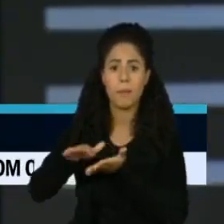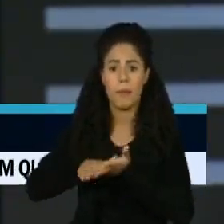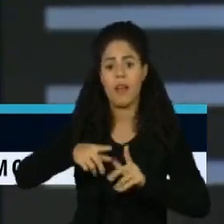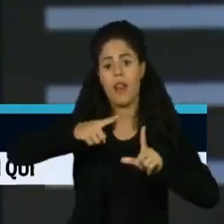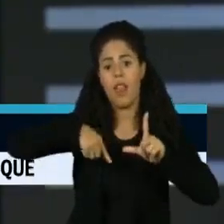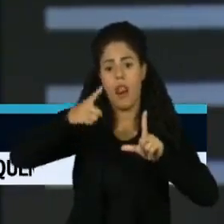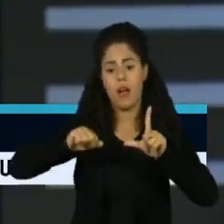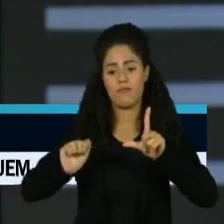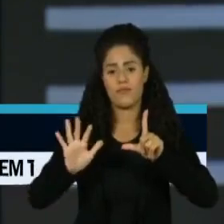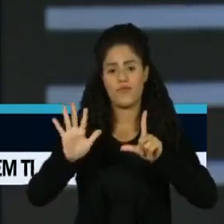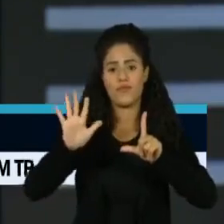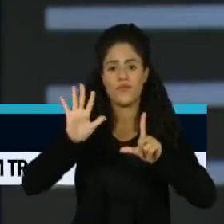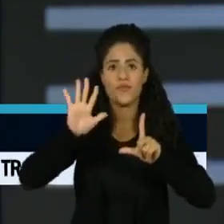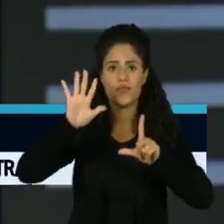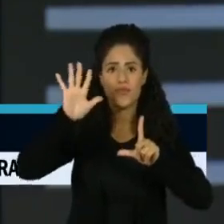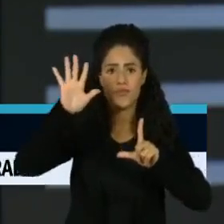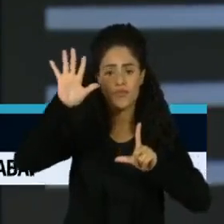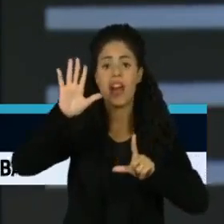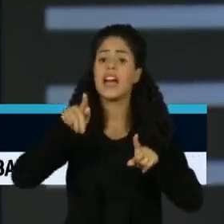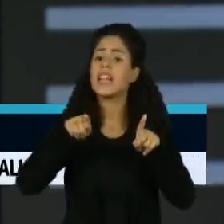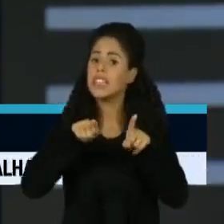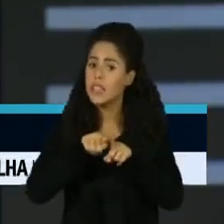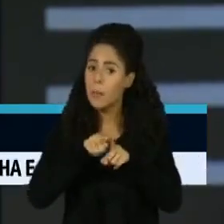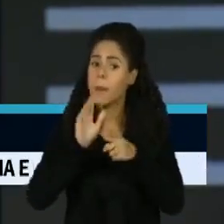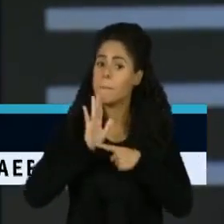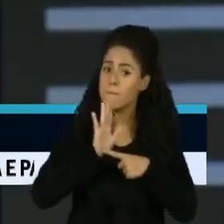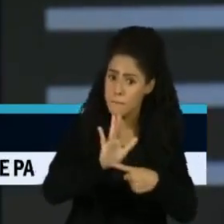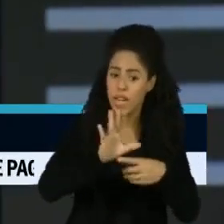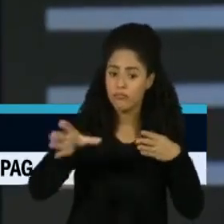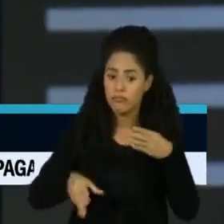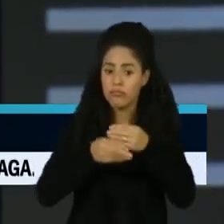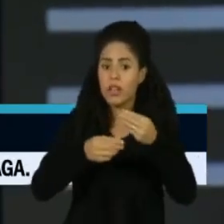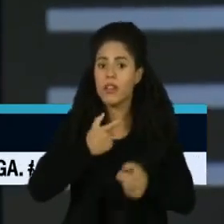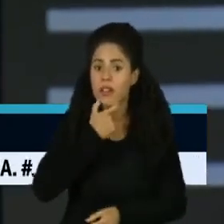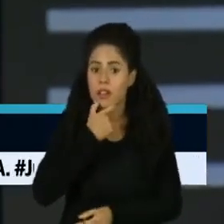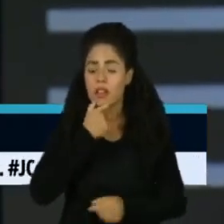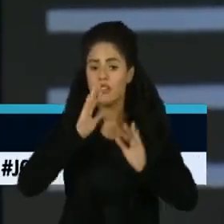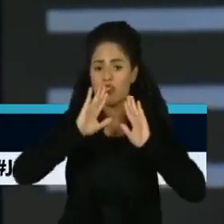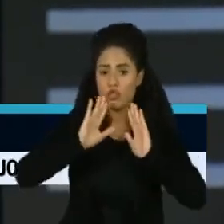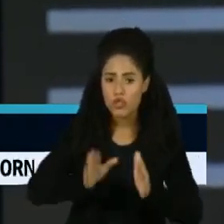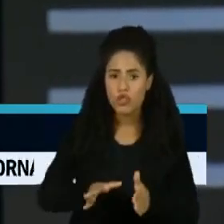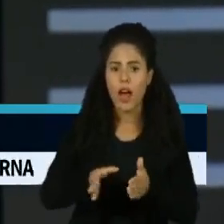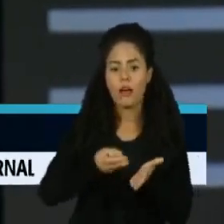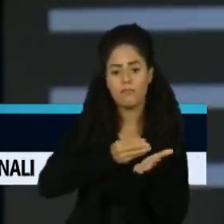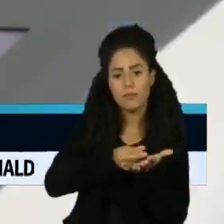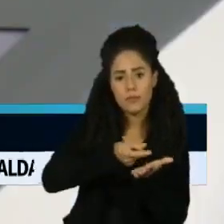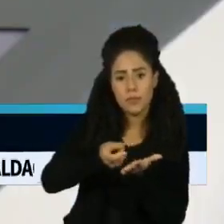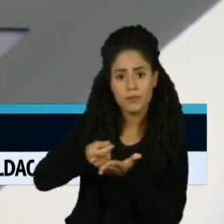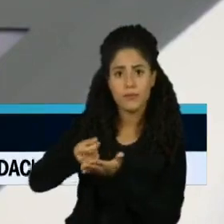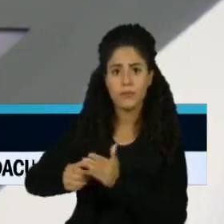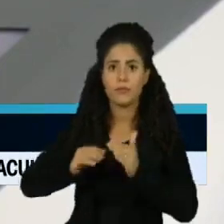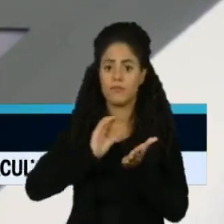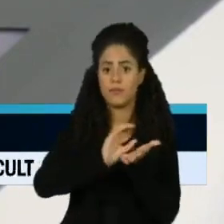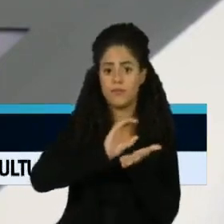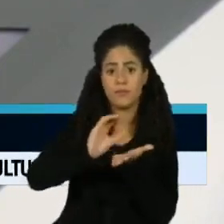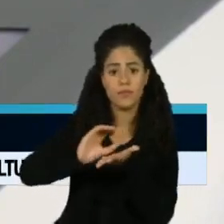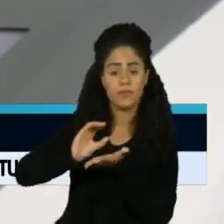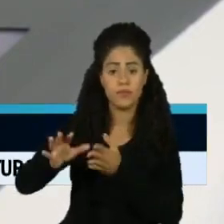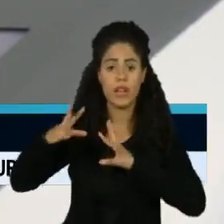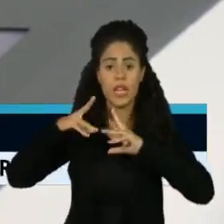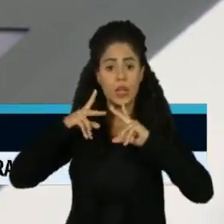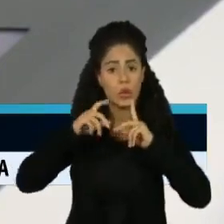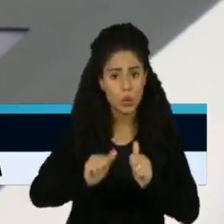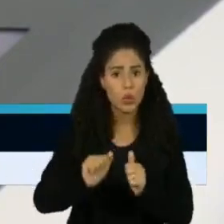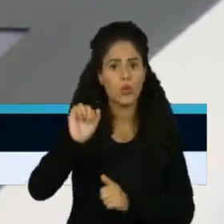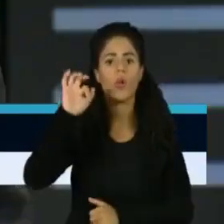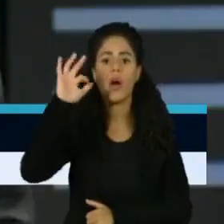explica por isso. O grosso, também mencionando o que o Sakamoto falou, tem a ver com o repasse interno de taxa de câmbio. Então, todos aqueles insumos